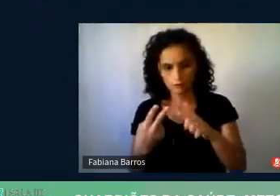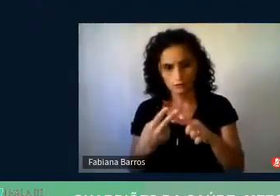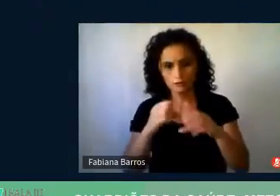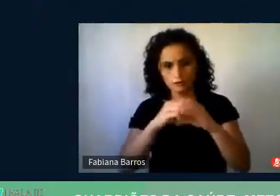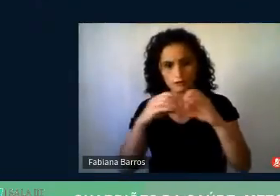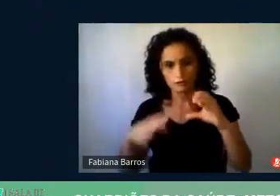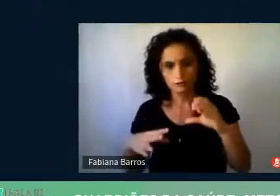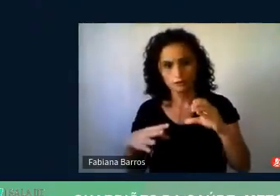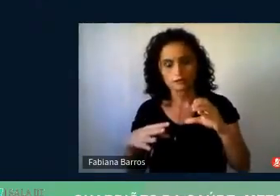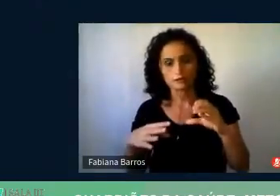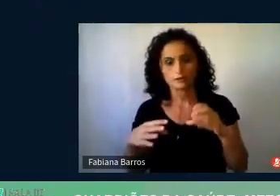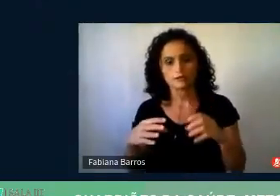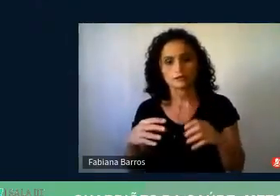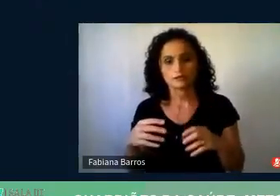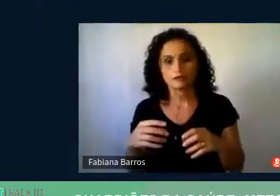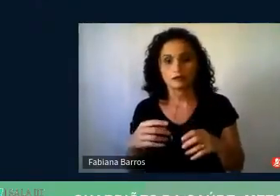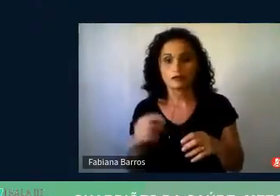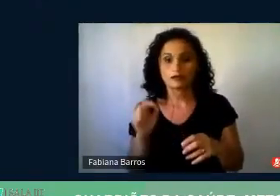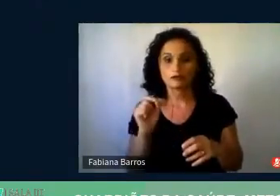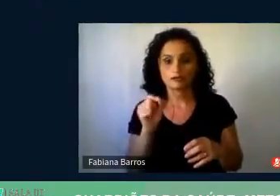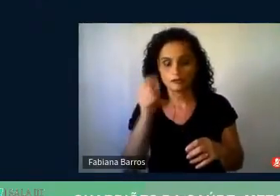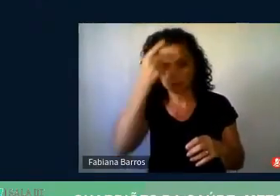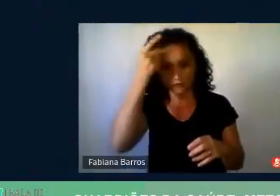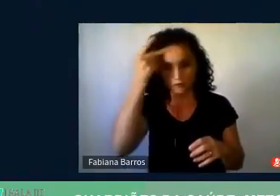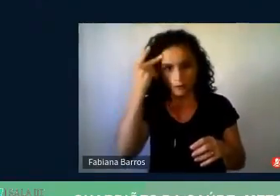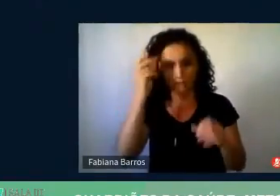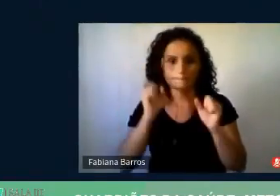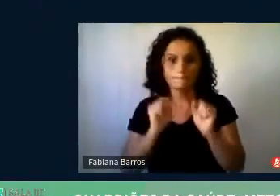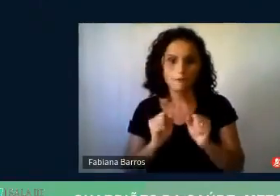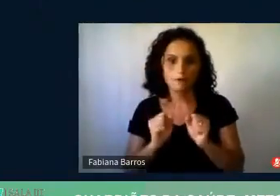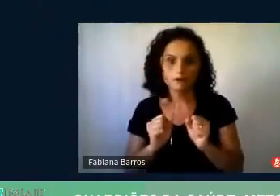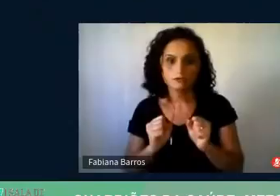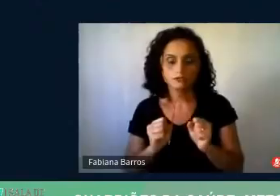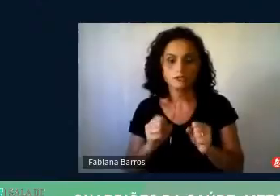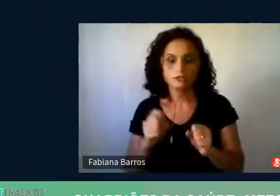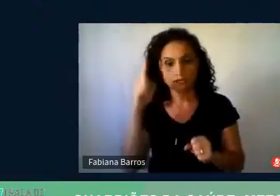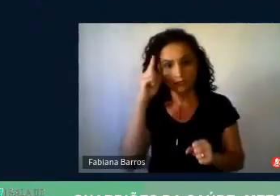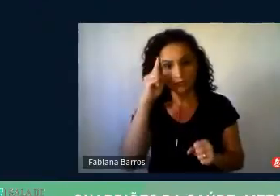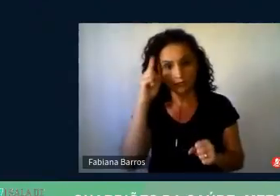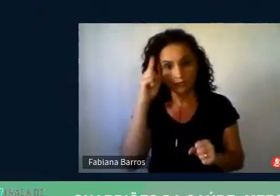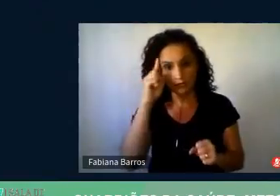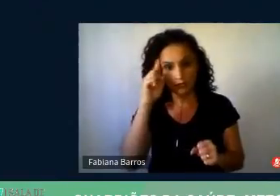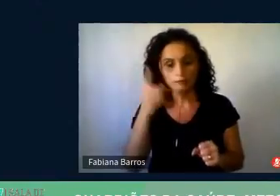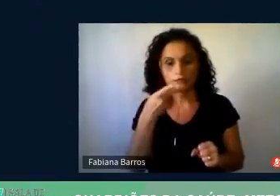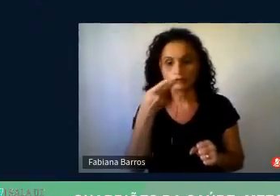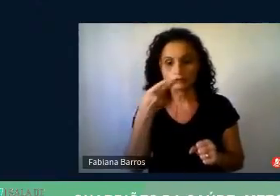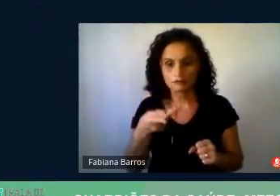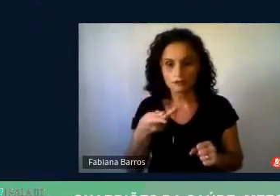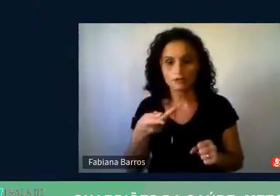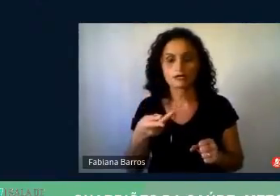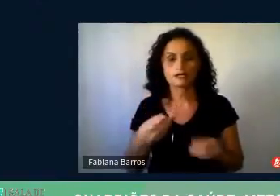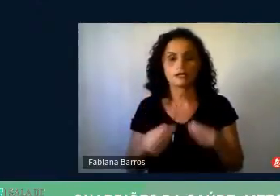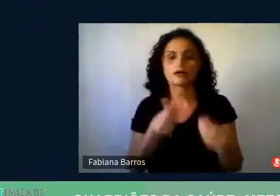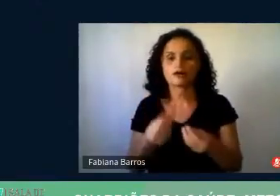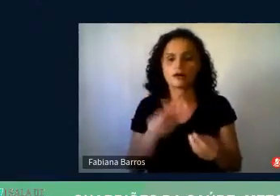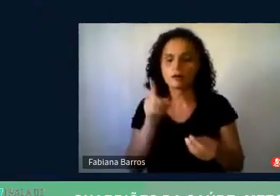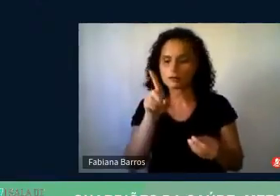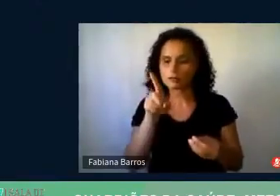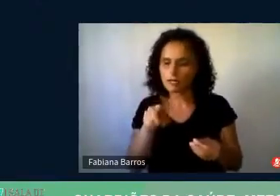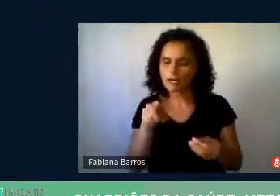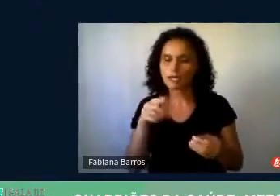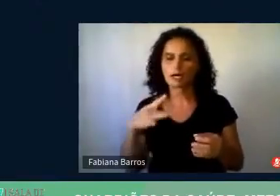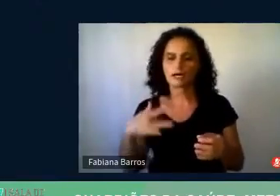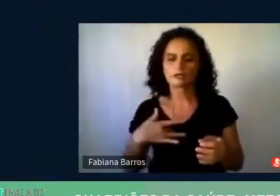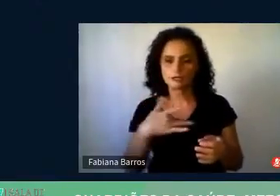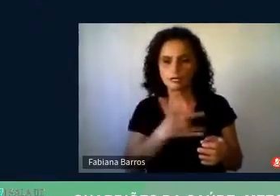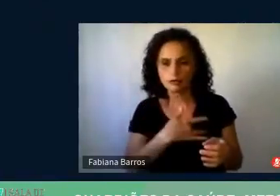fato de que a pessoa pode todos os dias dizer o status de saúde dela e da família dela. Mas no cadastro dela no aplicativo, ela pode dizer a